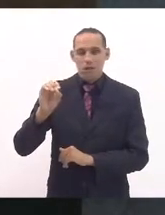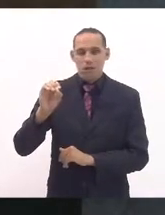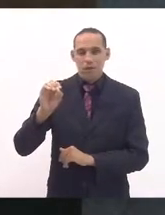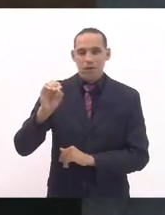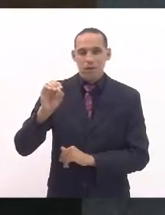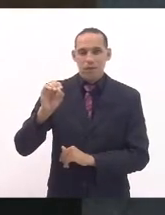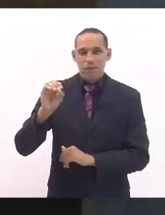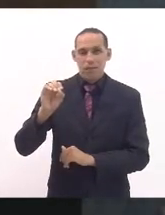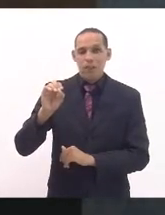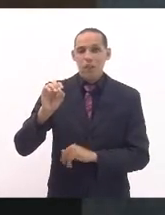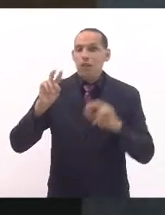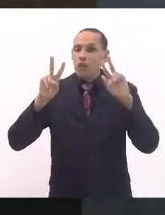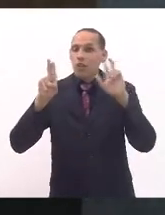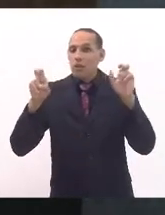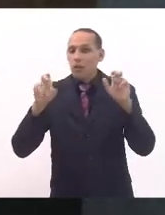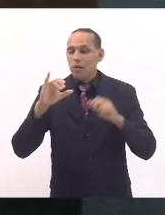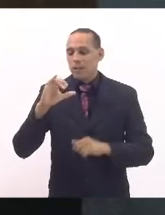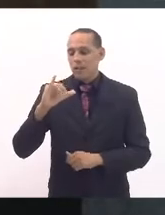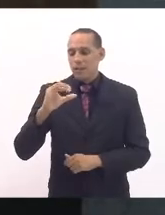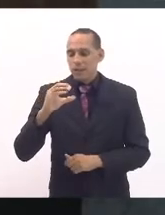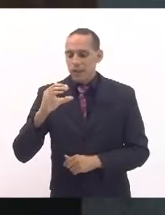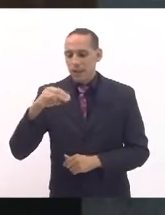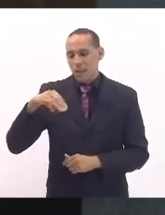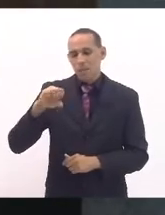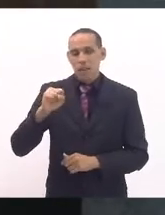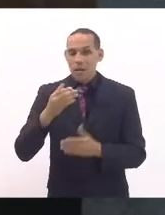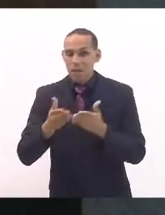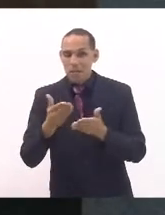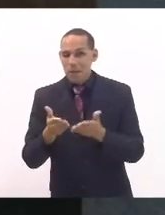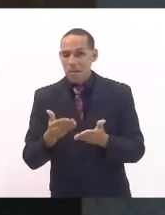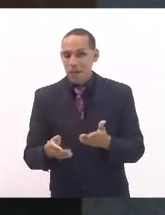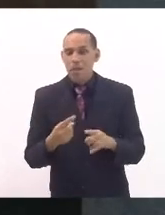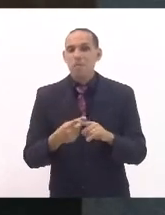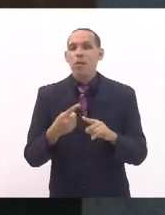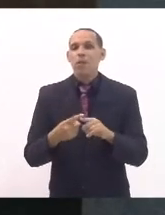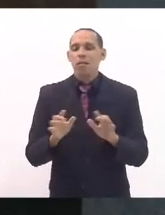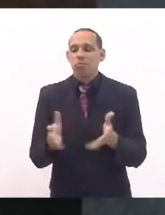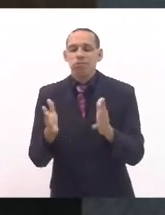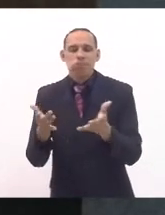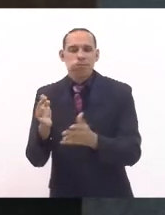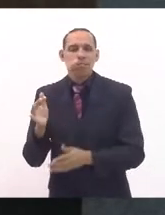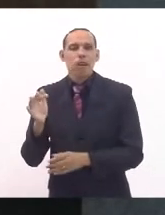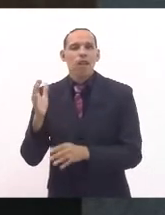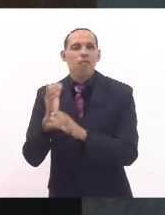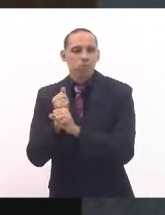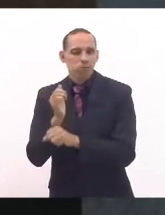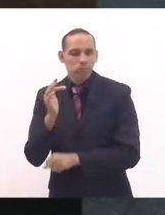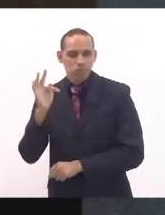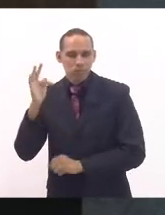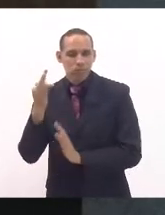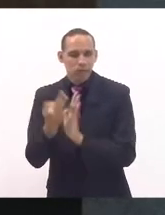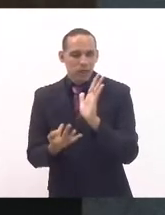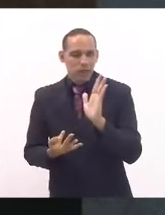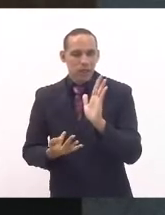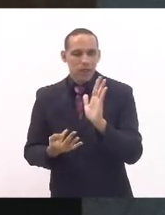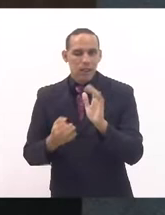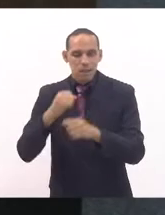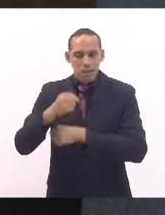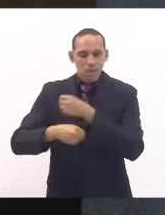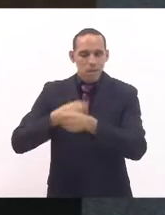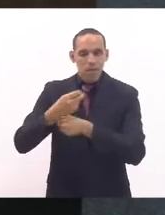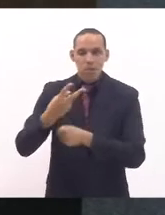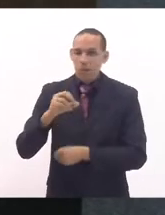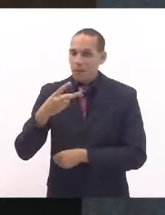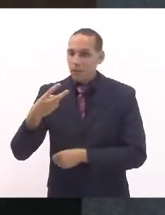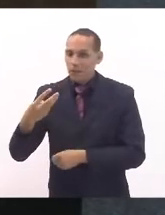para as perdas de ICMS por incentivo fiscal para 2023, o senhor pode se